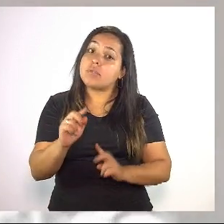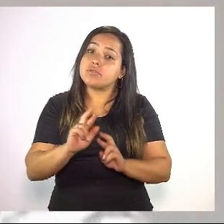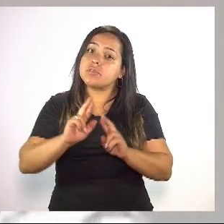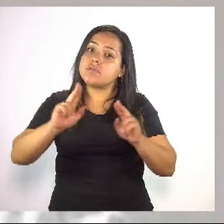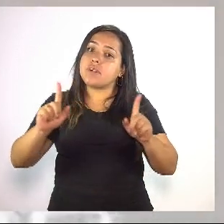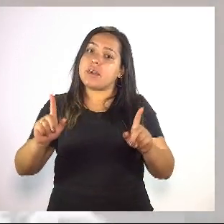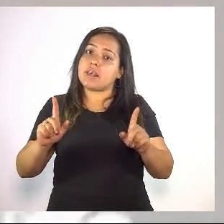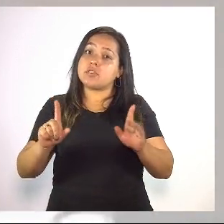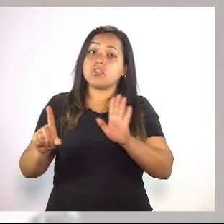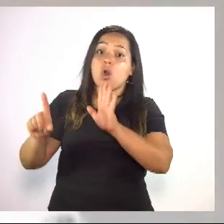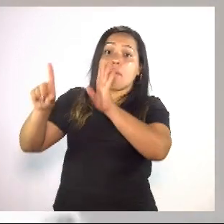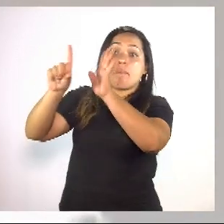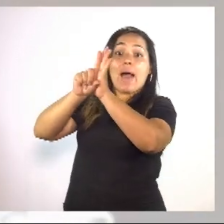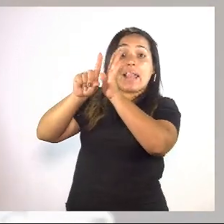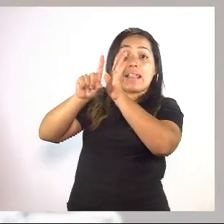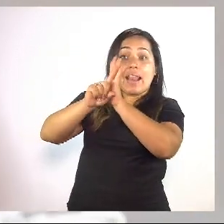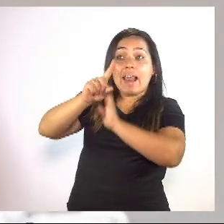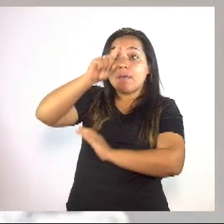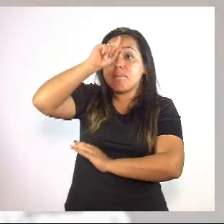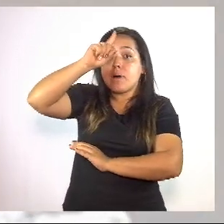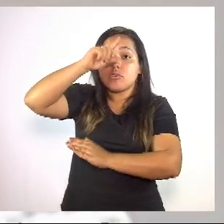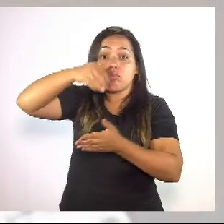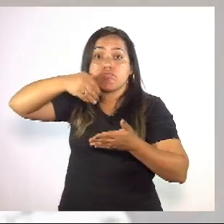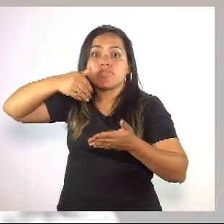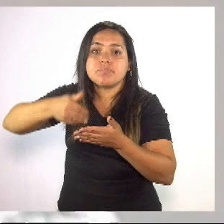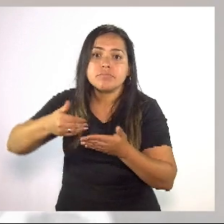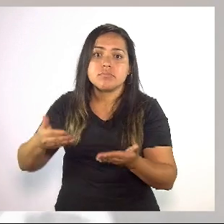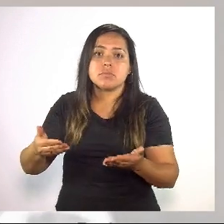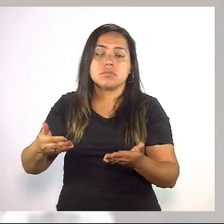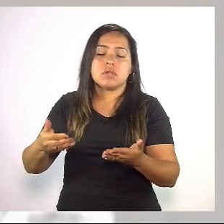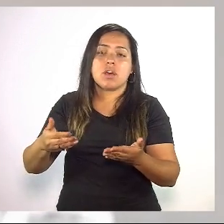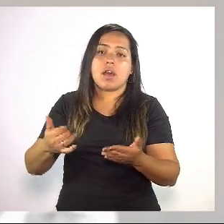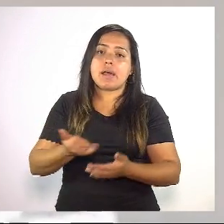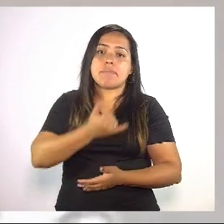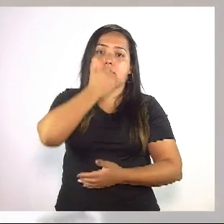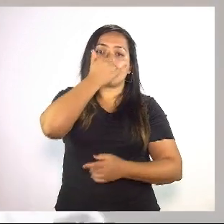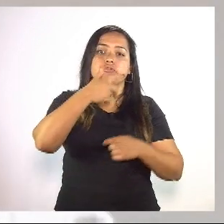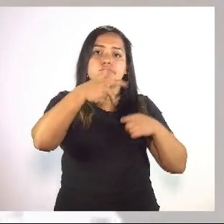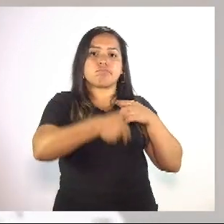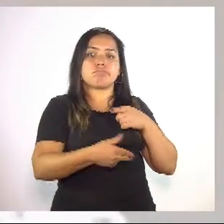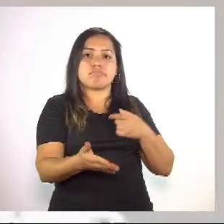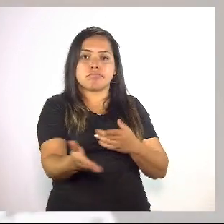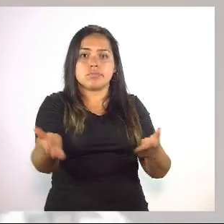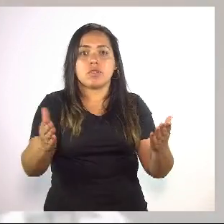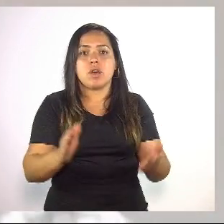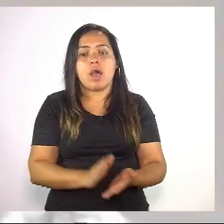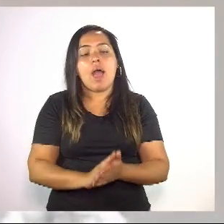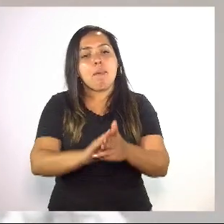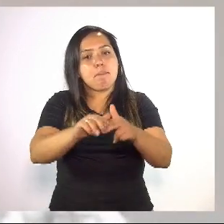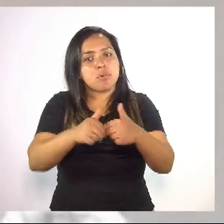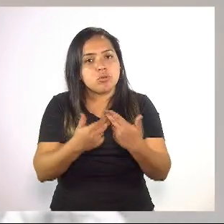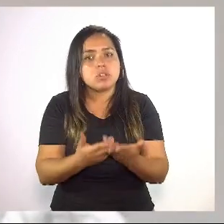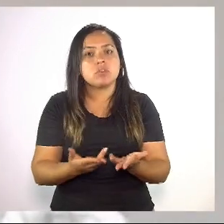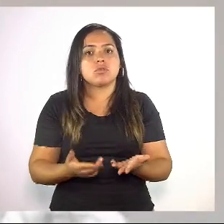a expressão de inconstitucionalidade que essa lei tem. E é por isso, e aí aqui existe